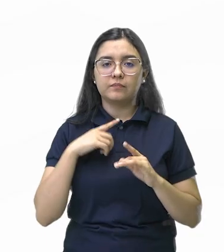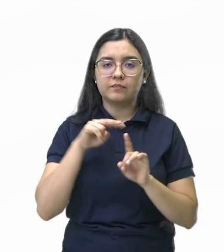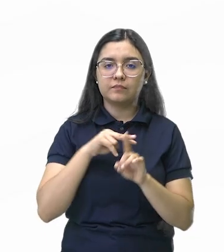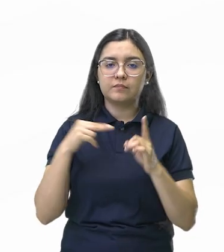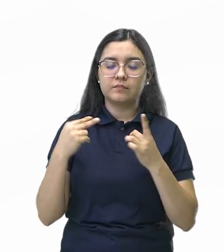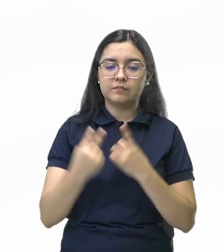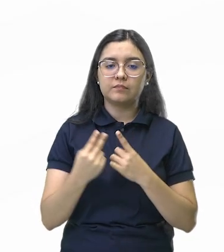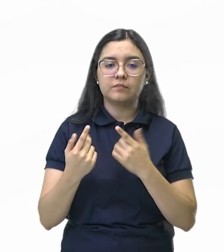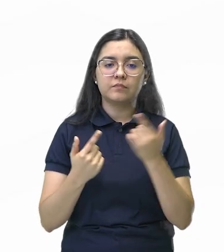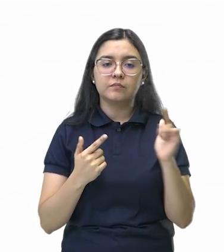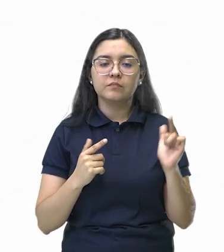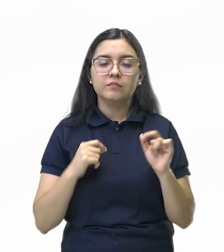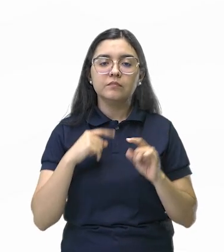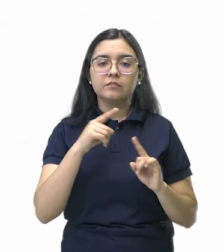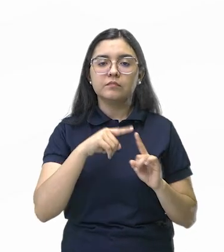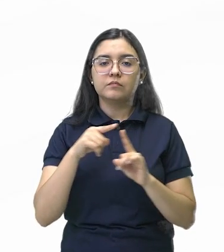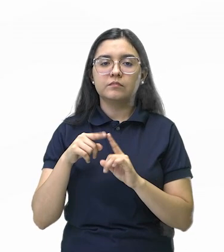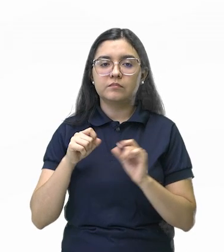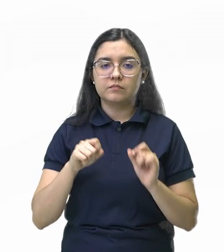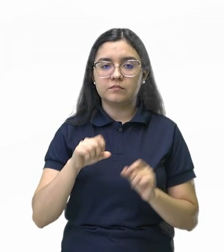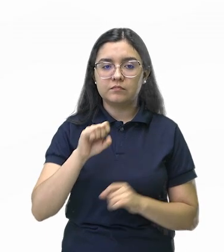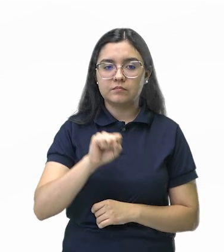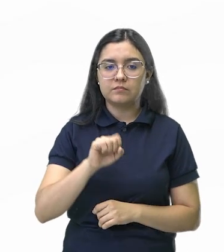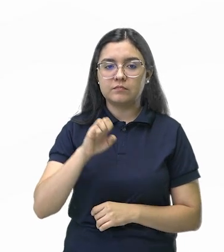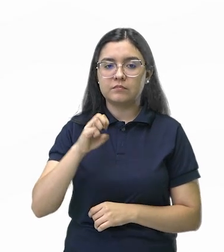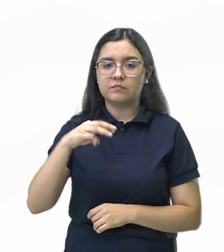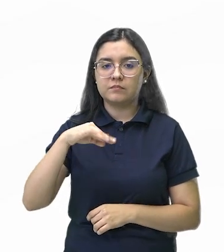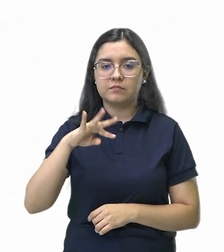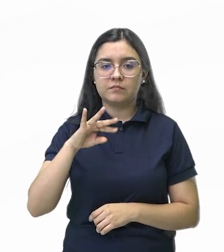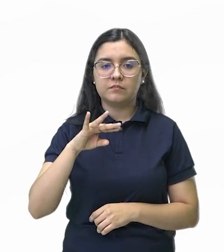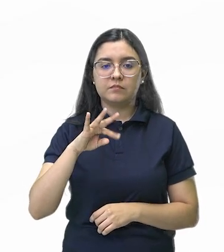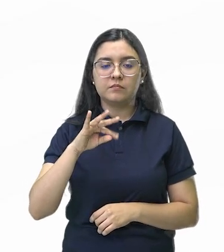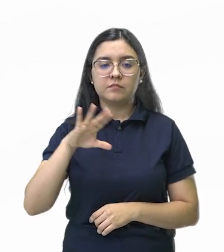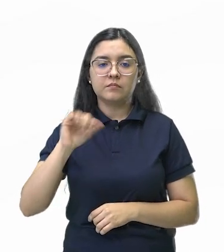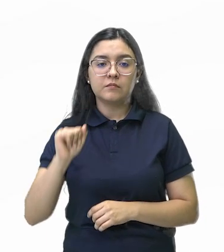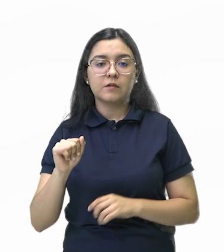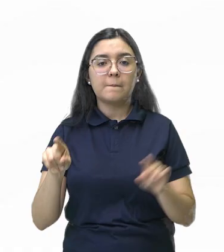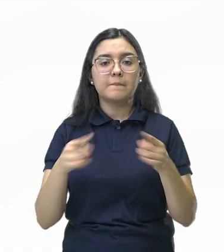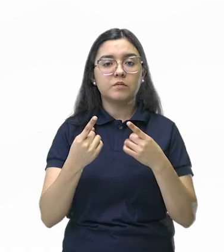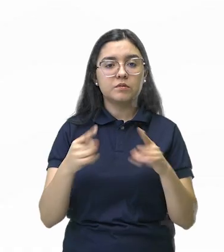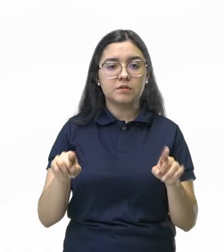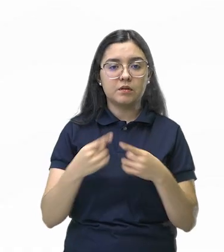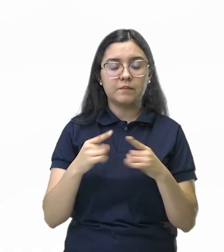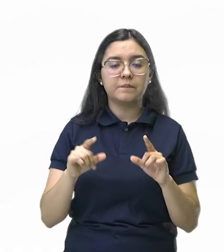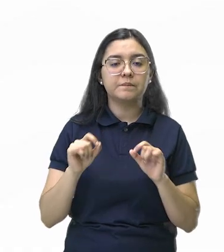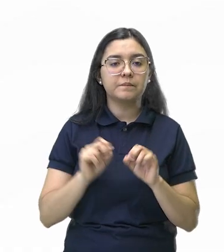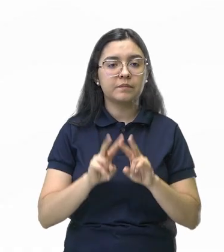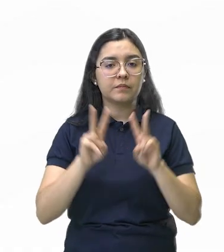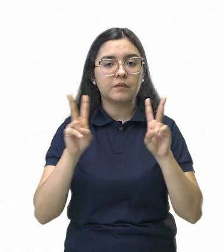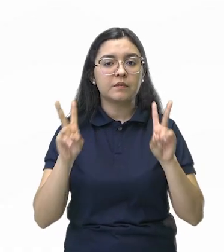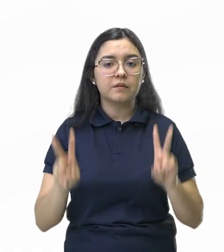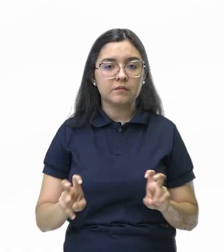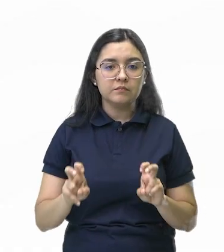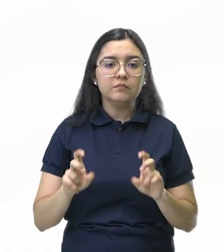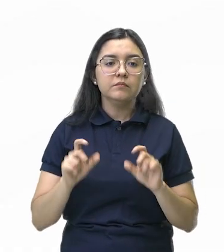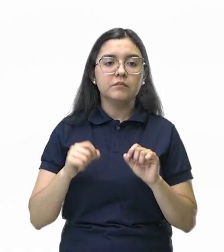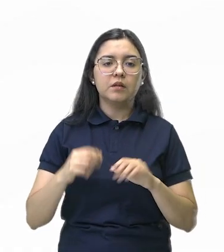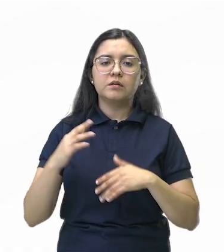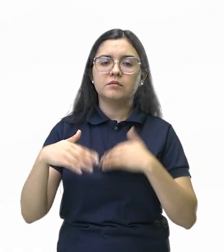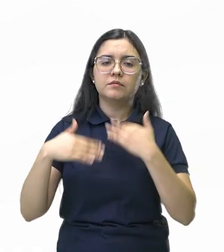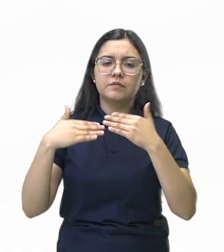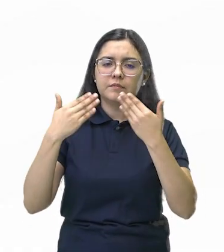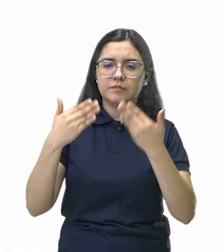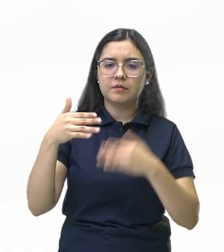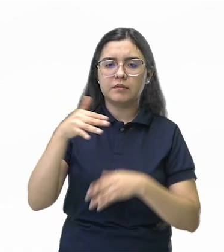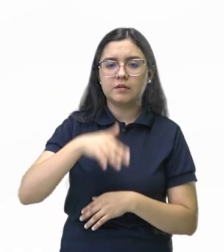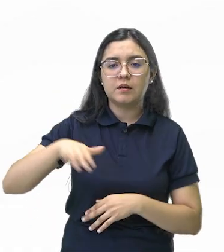outro tipo de semiótica, olha só, já a semiótica musical é um tema que está em desenvolvimento na